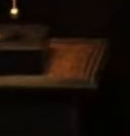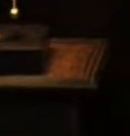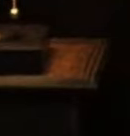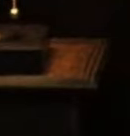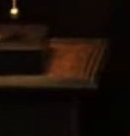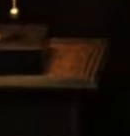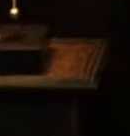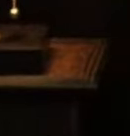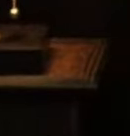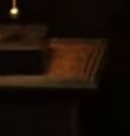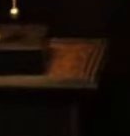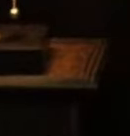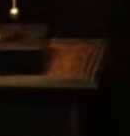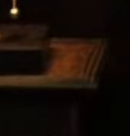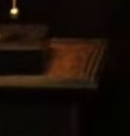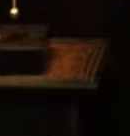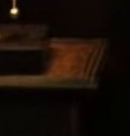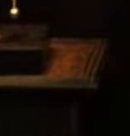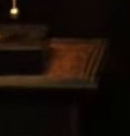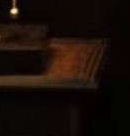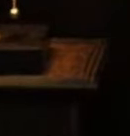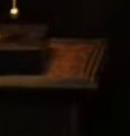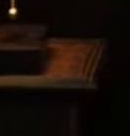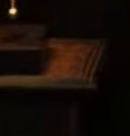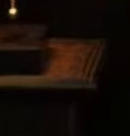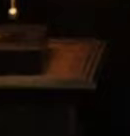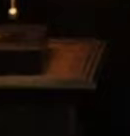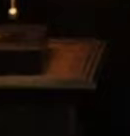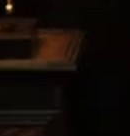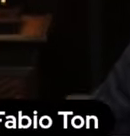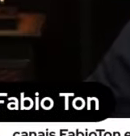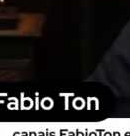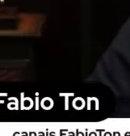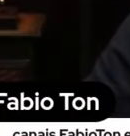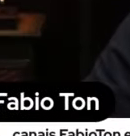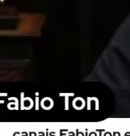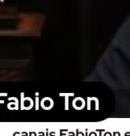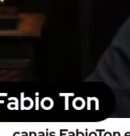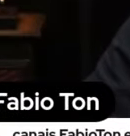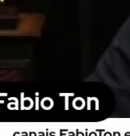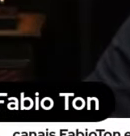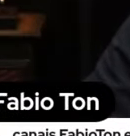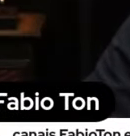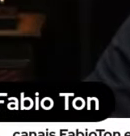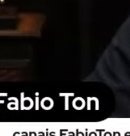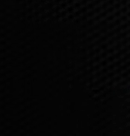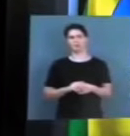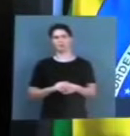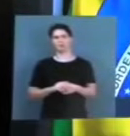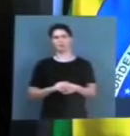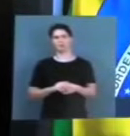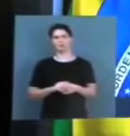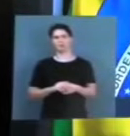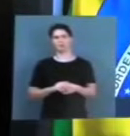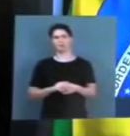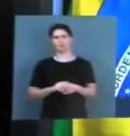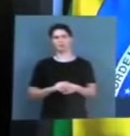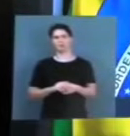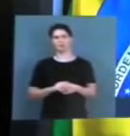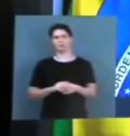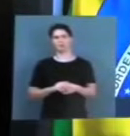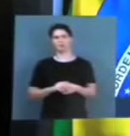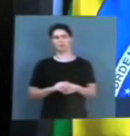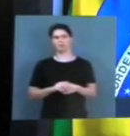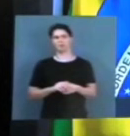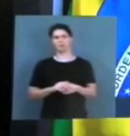coisas que ajudou, eu acho que todos nós vimos esse vídeo, foi, aqui eu vou botar só o áudio, porque o Girão, diga-se de passagem,